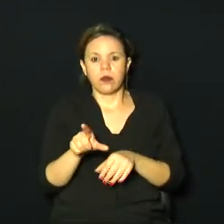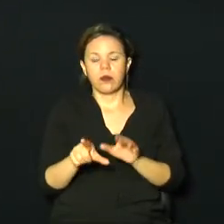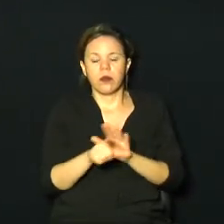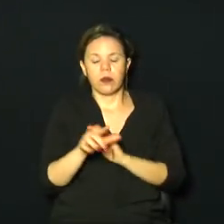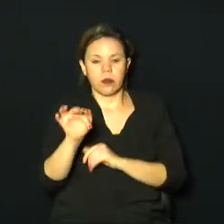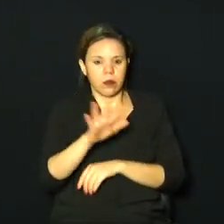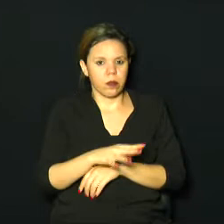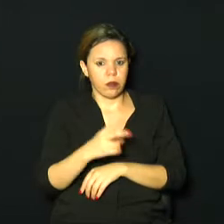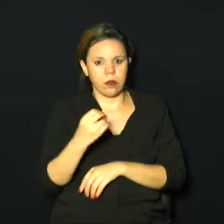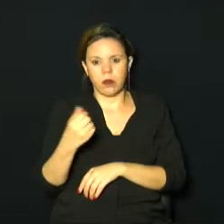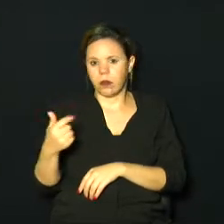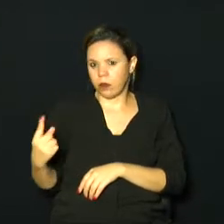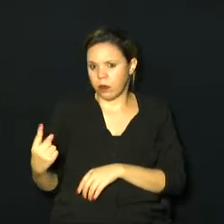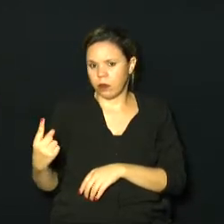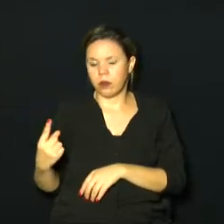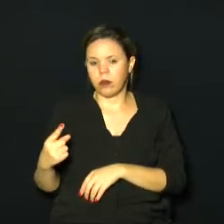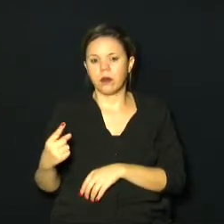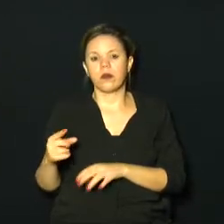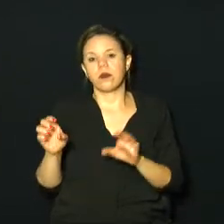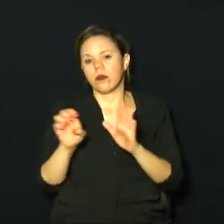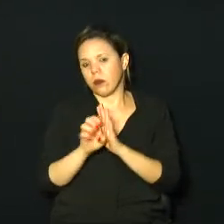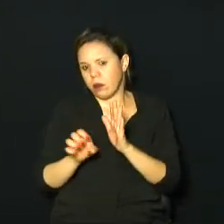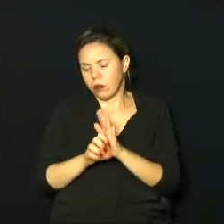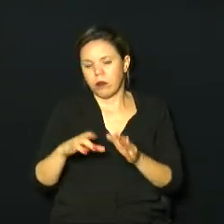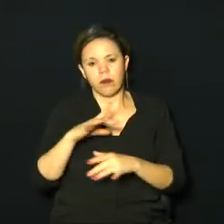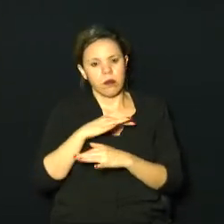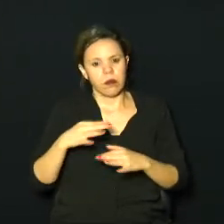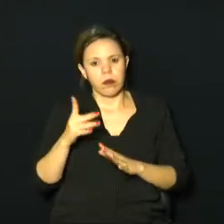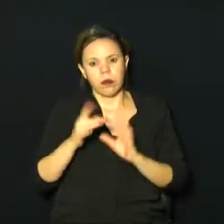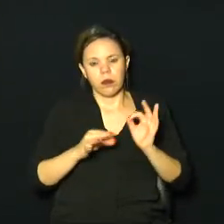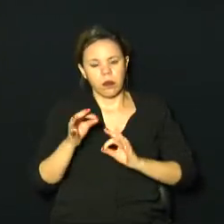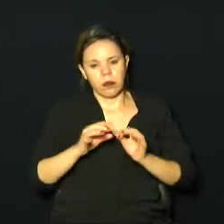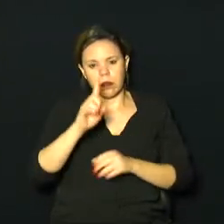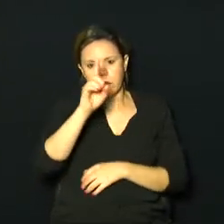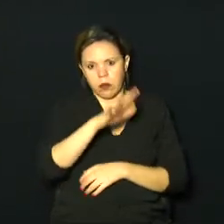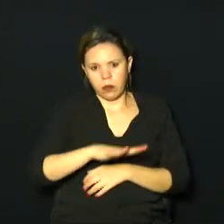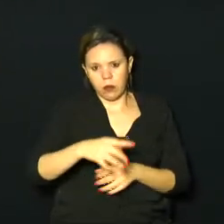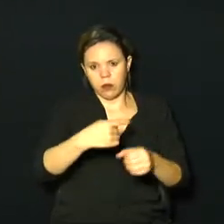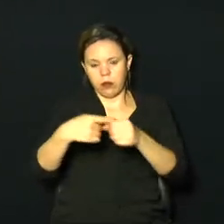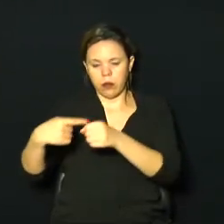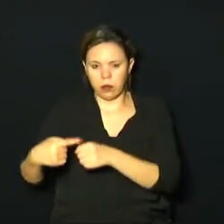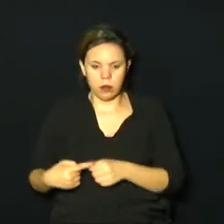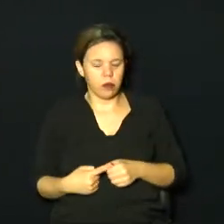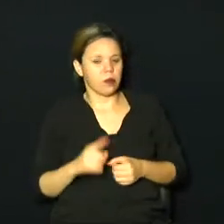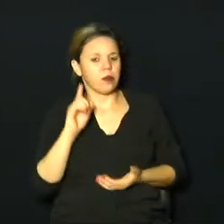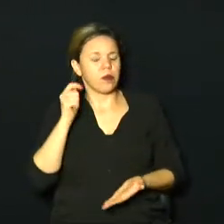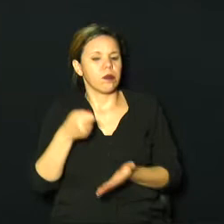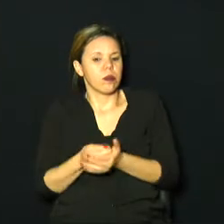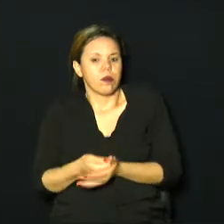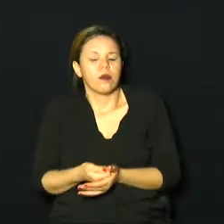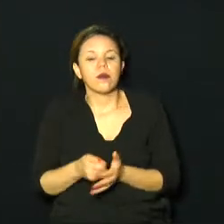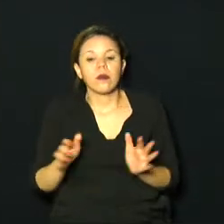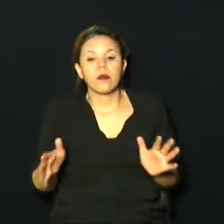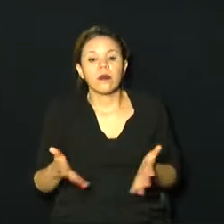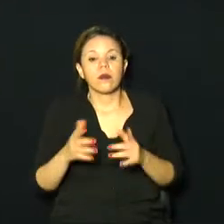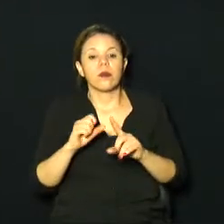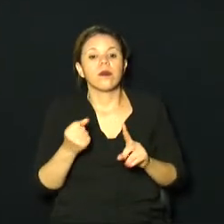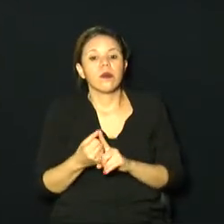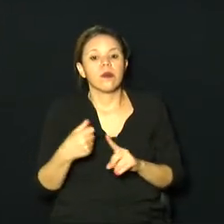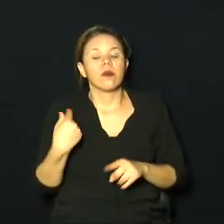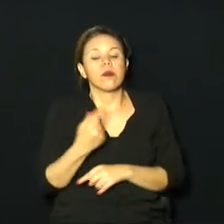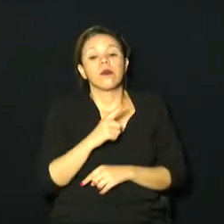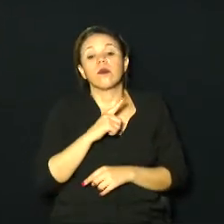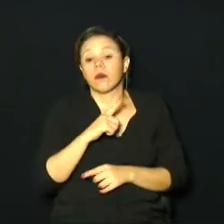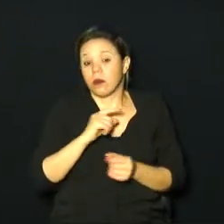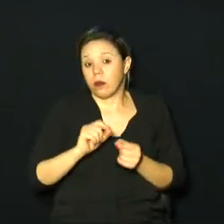2001, que é o Estatuto da Cidade, e com os planos diretores nos níveis municipais, determinam o que é esse uso social. E nós temos